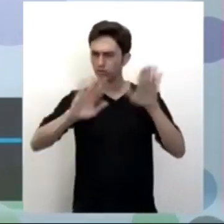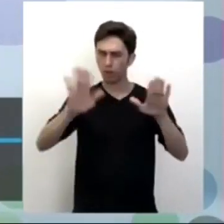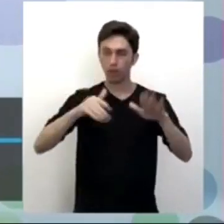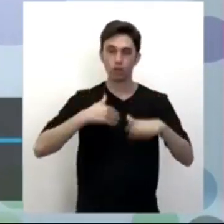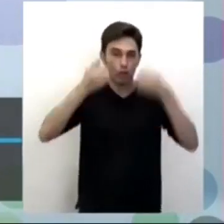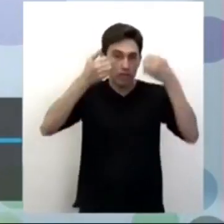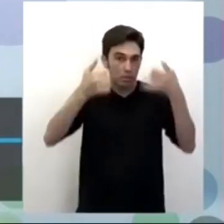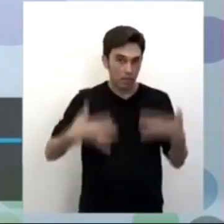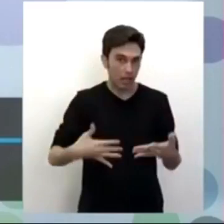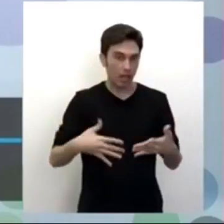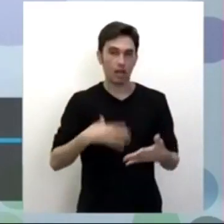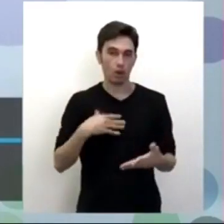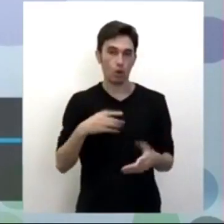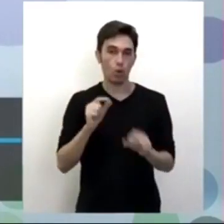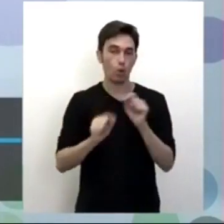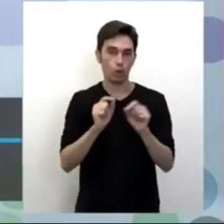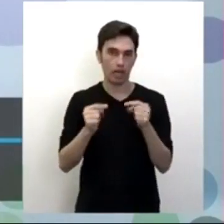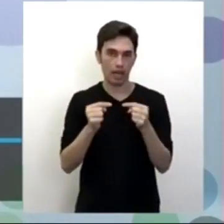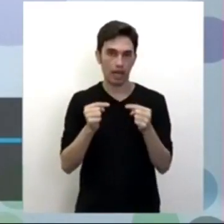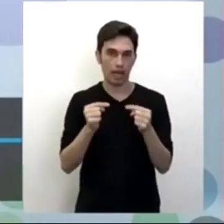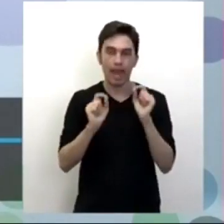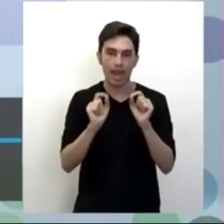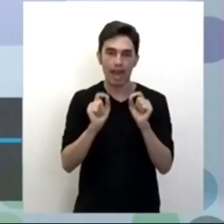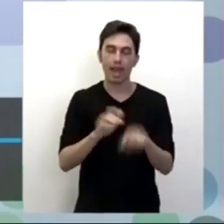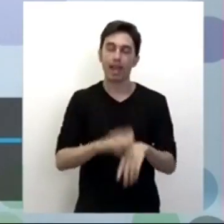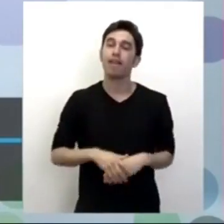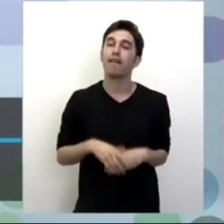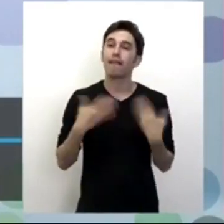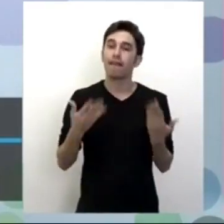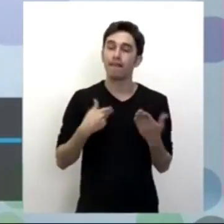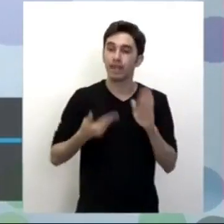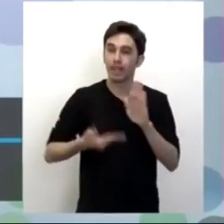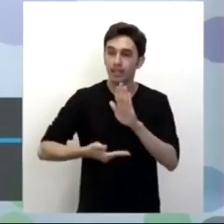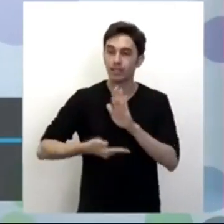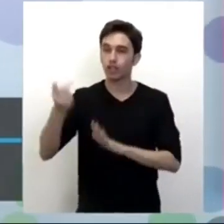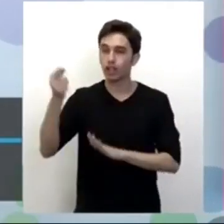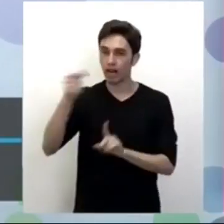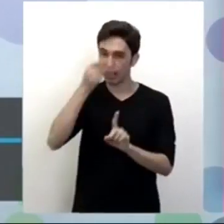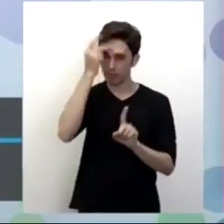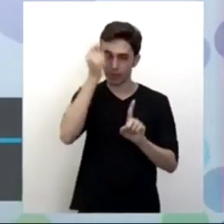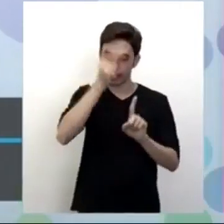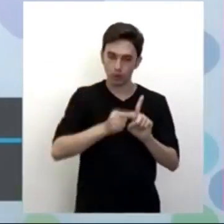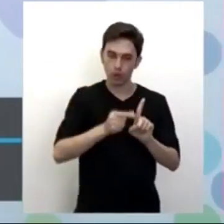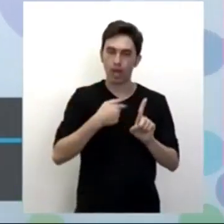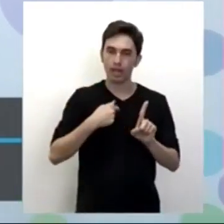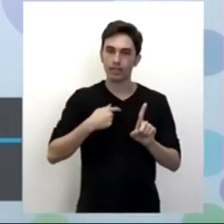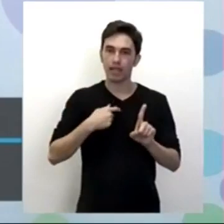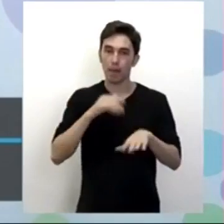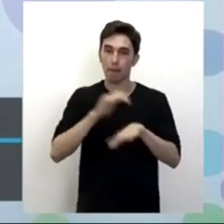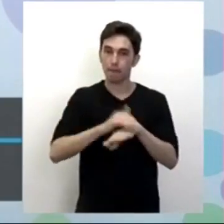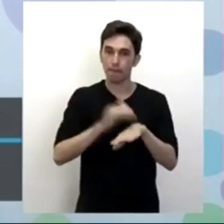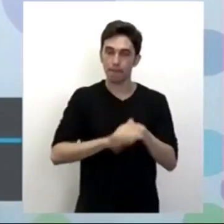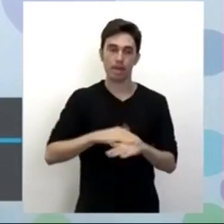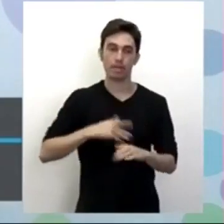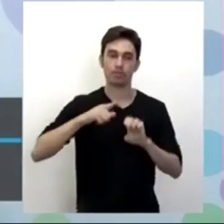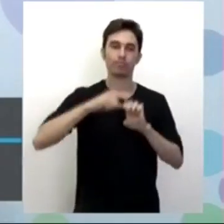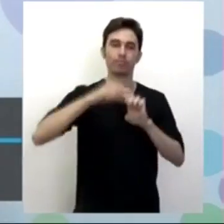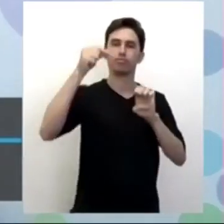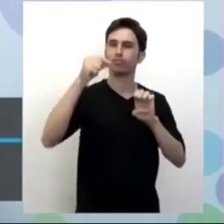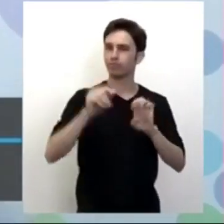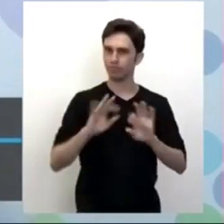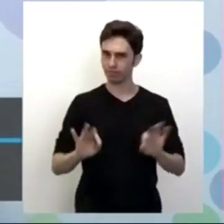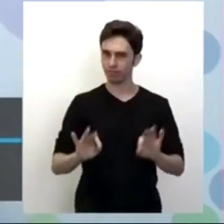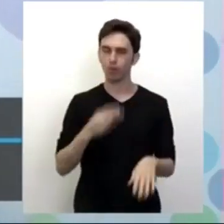do indivíduo a capacidade empreendedora. E, por fim, algo que aconteceu na prática com as